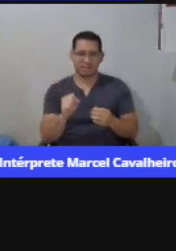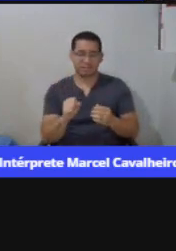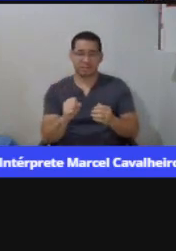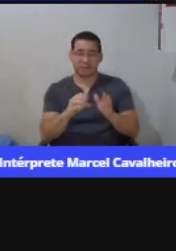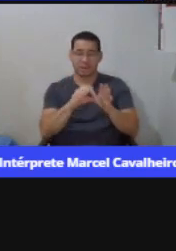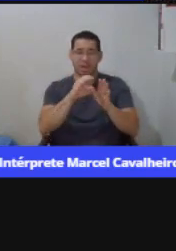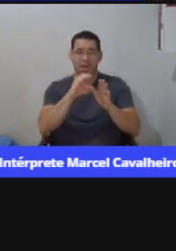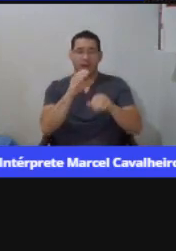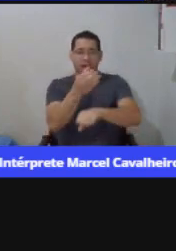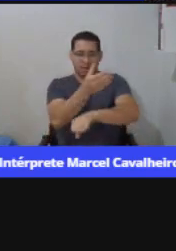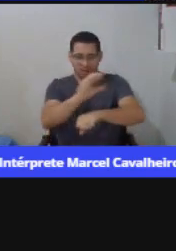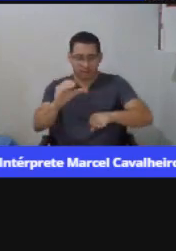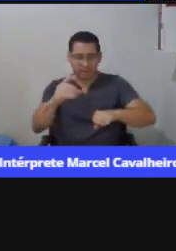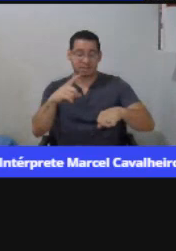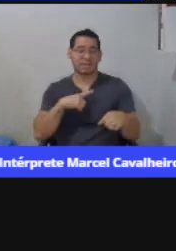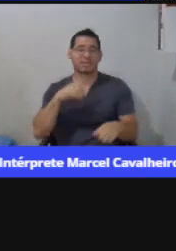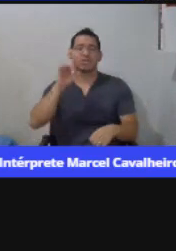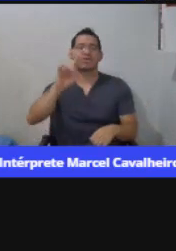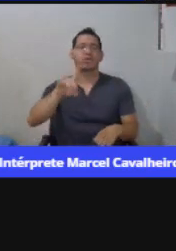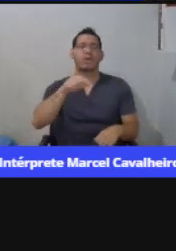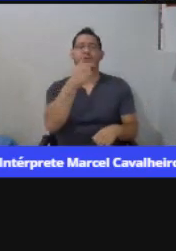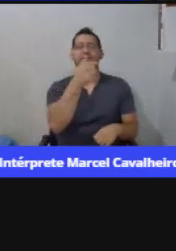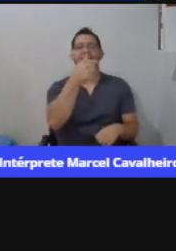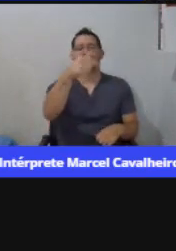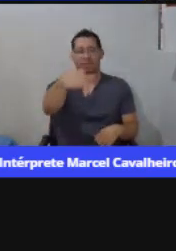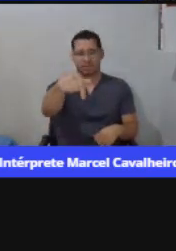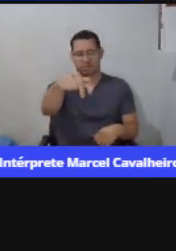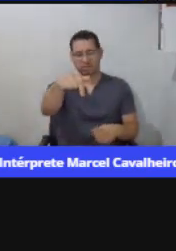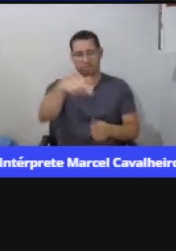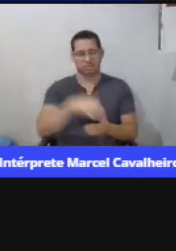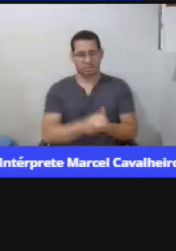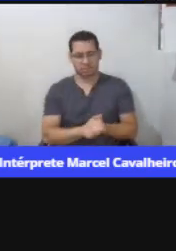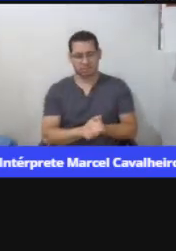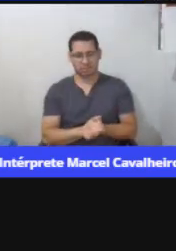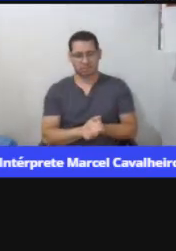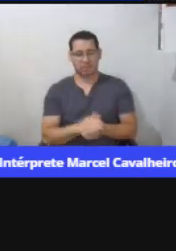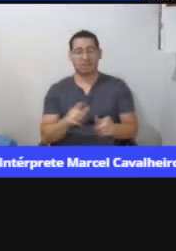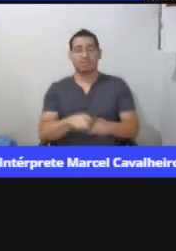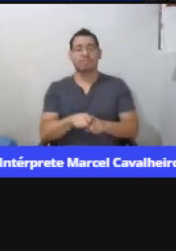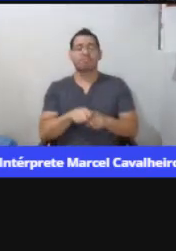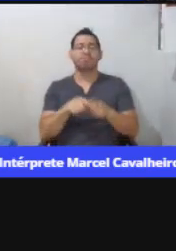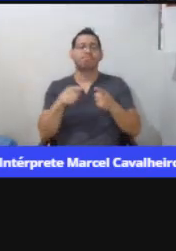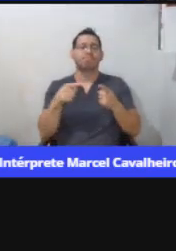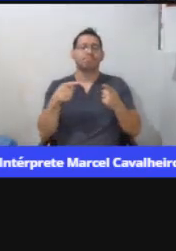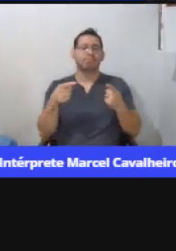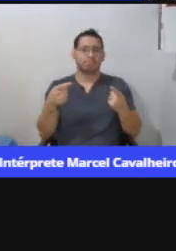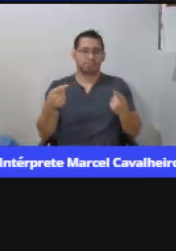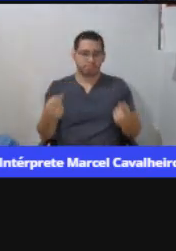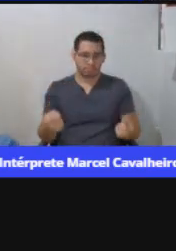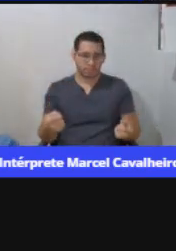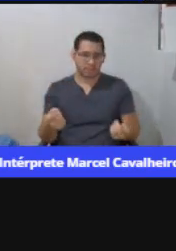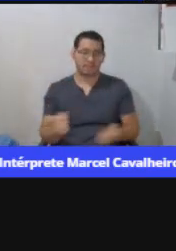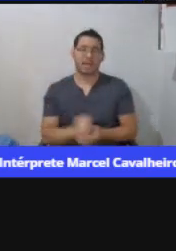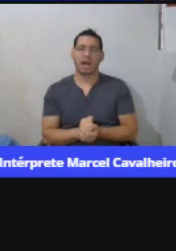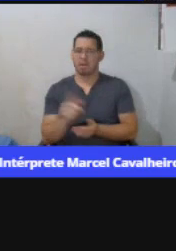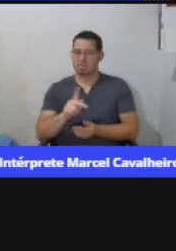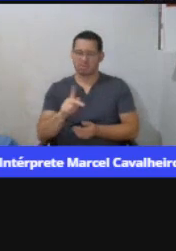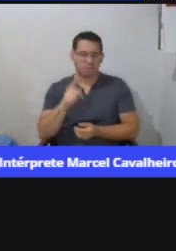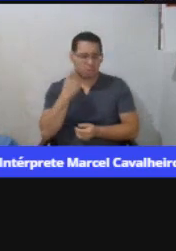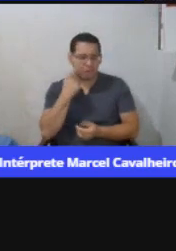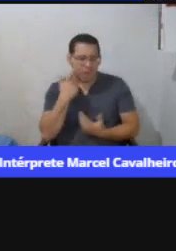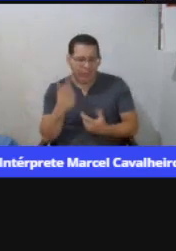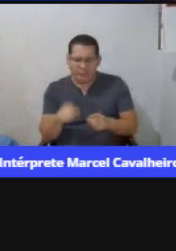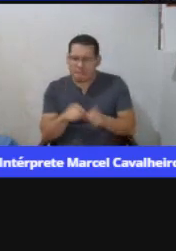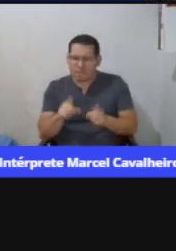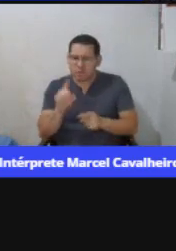7 habilidades dentro das 3 unidades temáticas. Só que, aí o professor olha, mas só 7 para